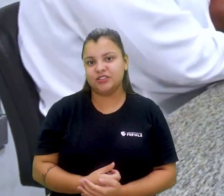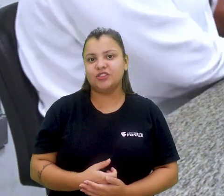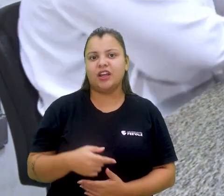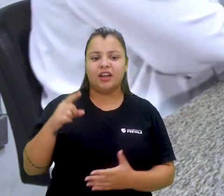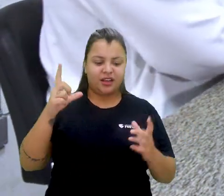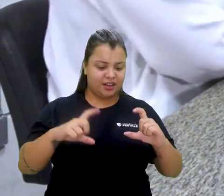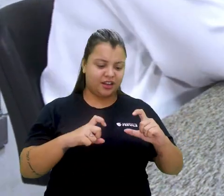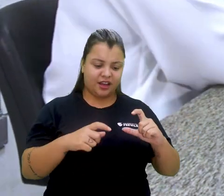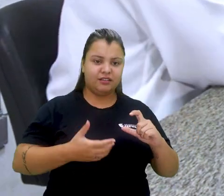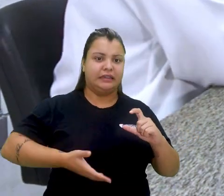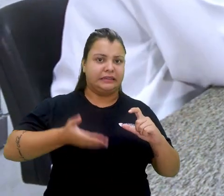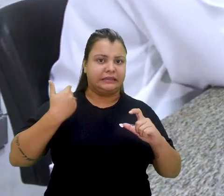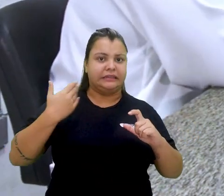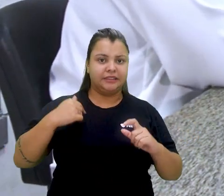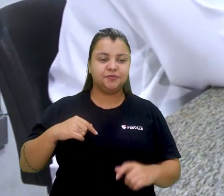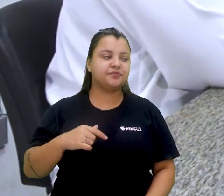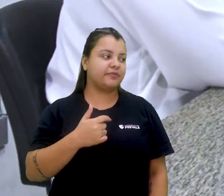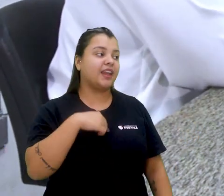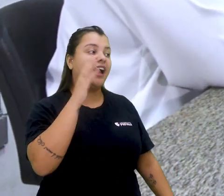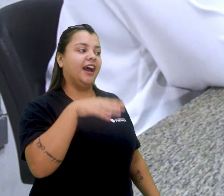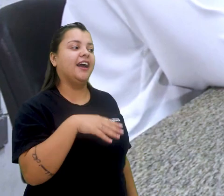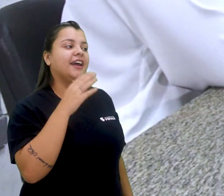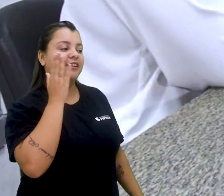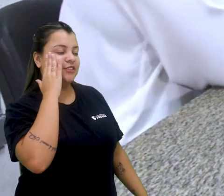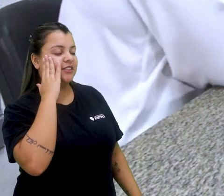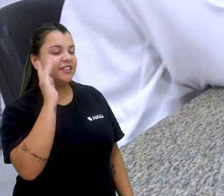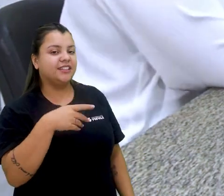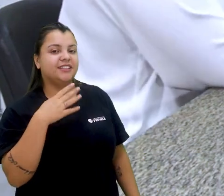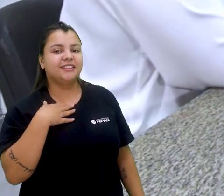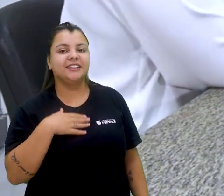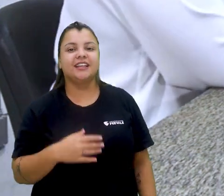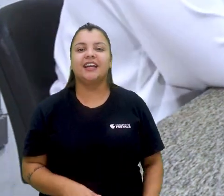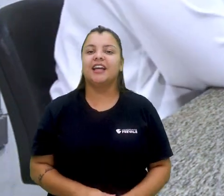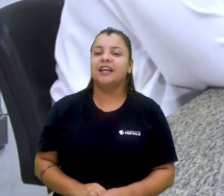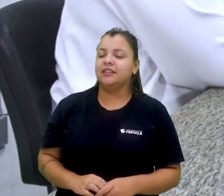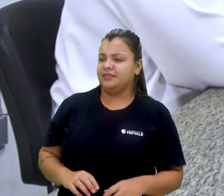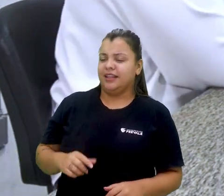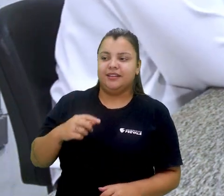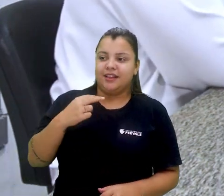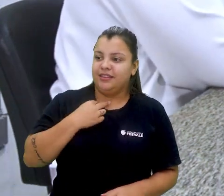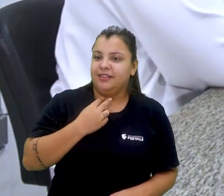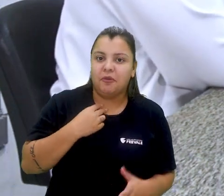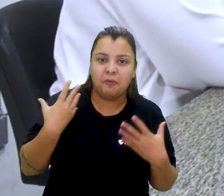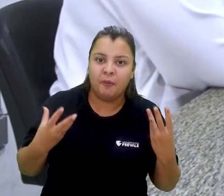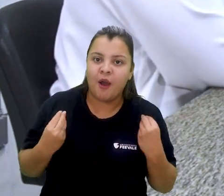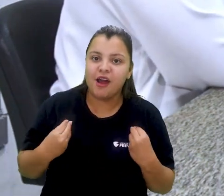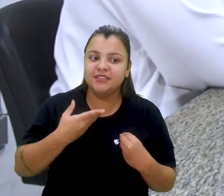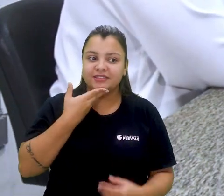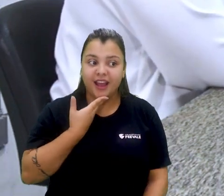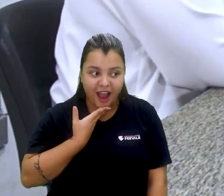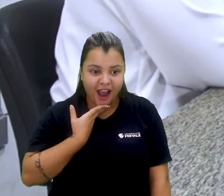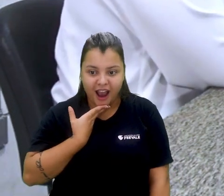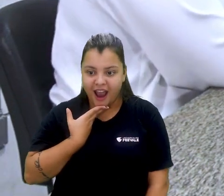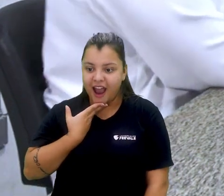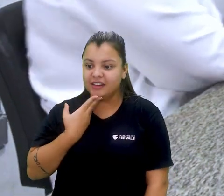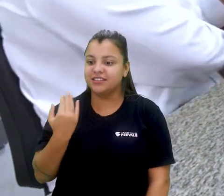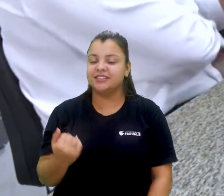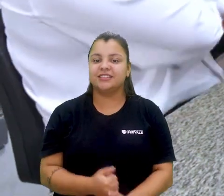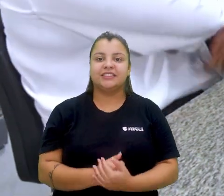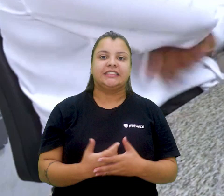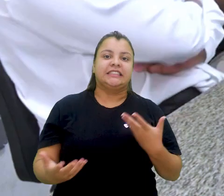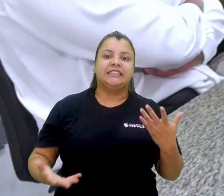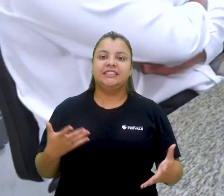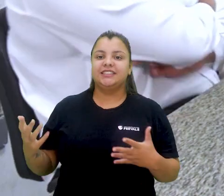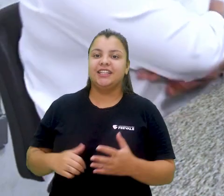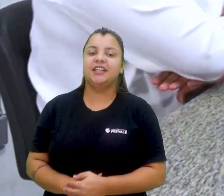foto eu já sei eu descobri mas o que será que é não pode ser Eu Tô chocada mesmo daí